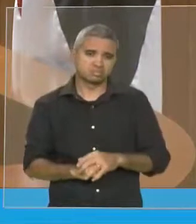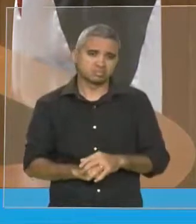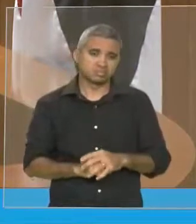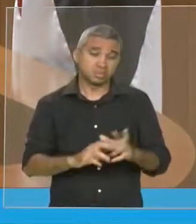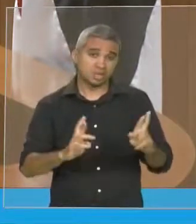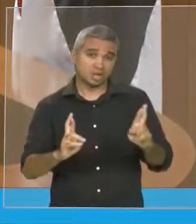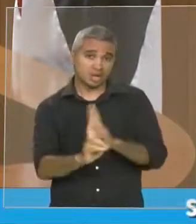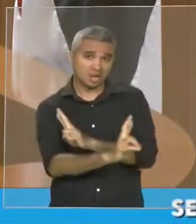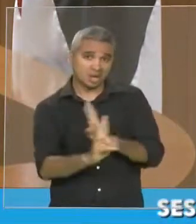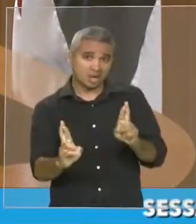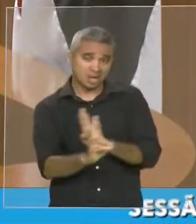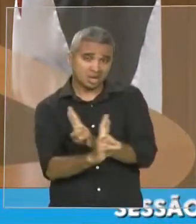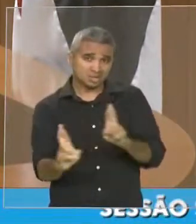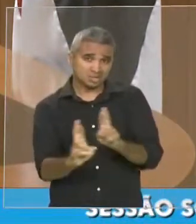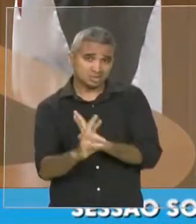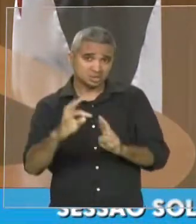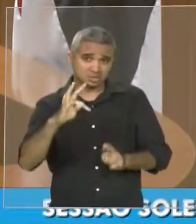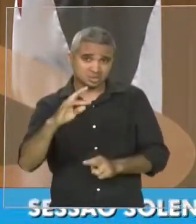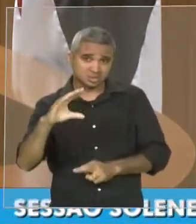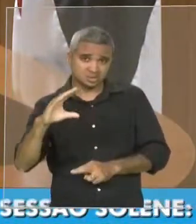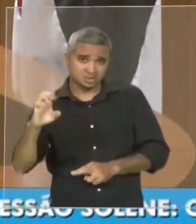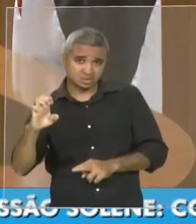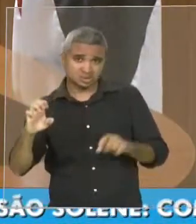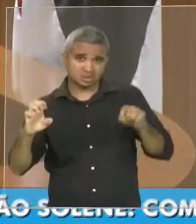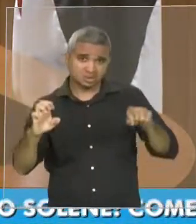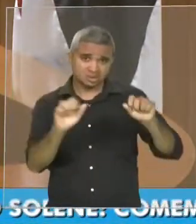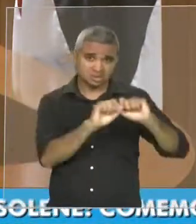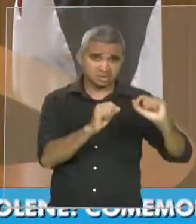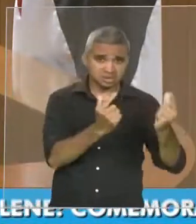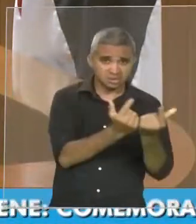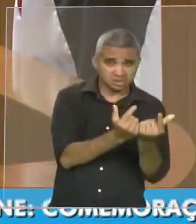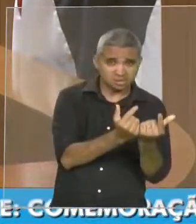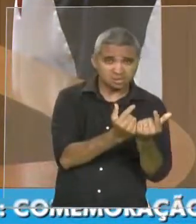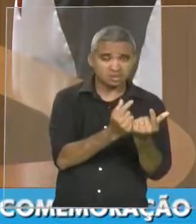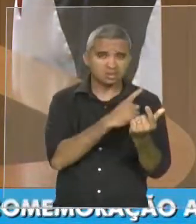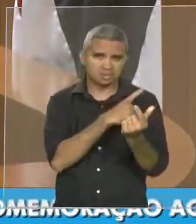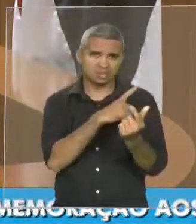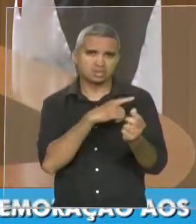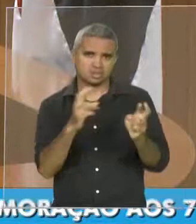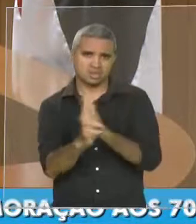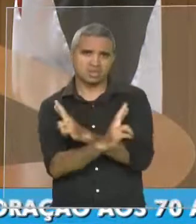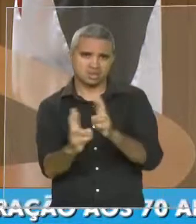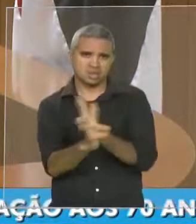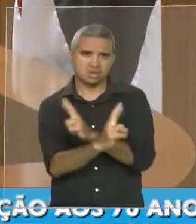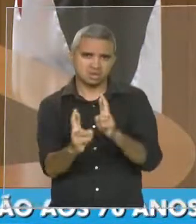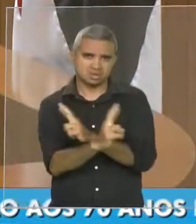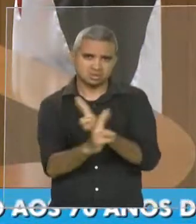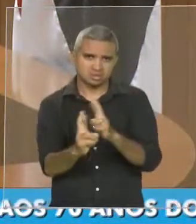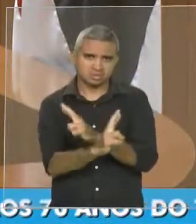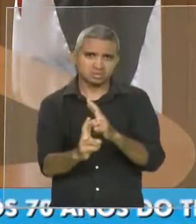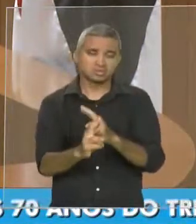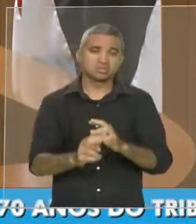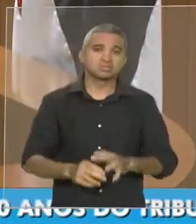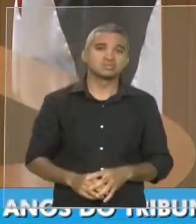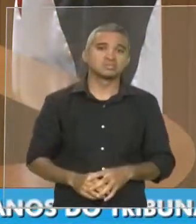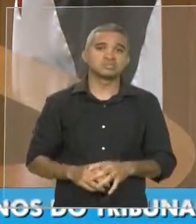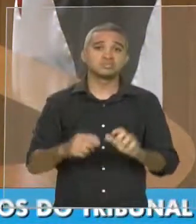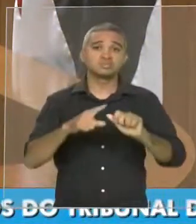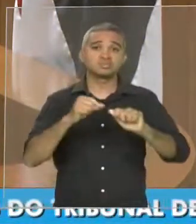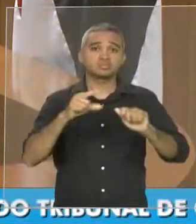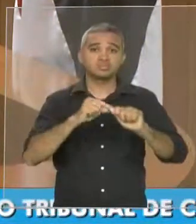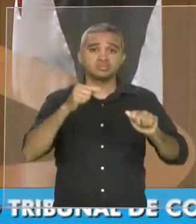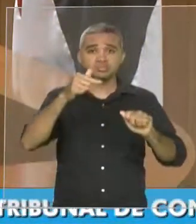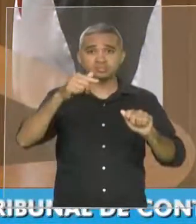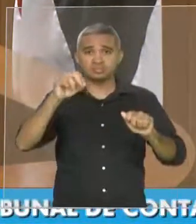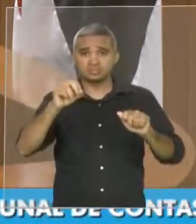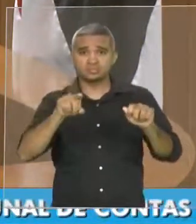relações funcionais estão expressamente consignadas as relações funcionais estão expressamente consignadas nos artigos 70 e